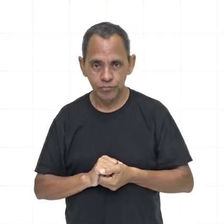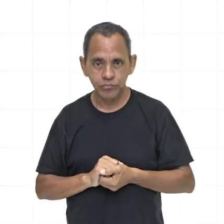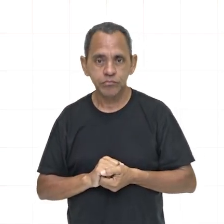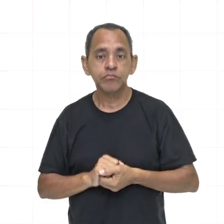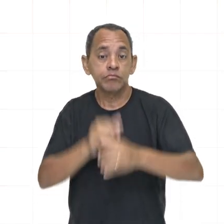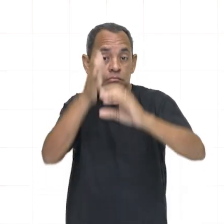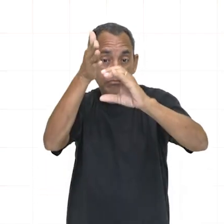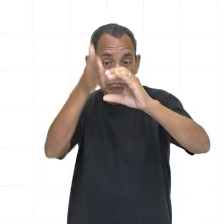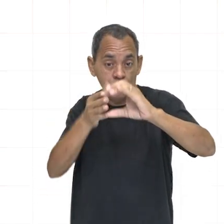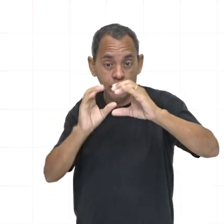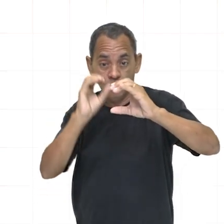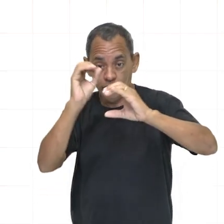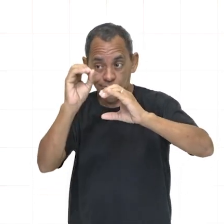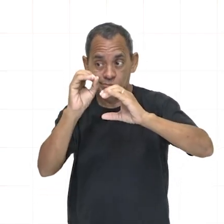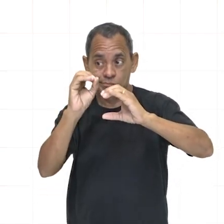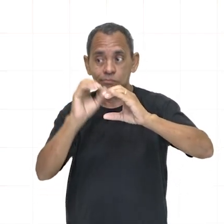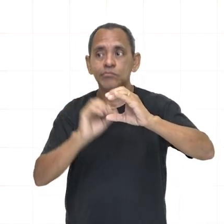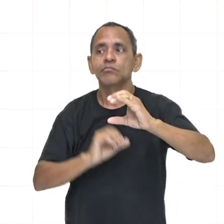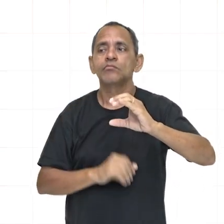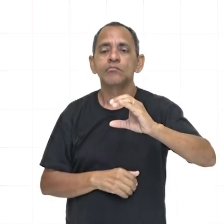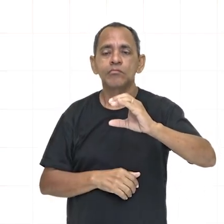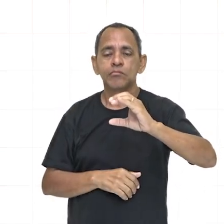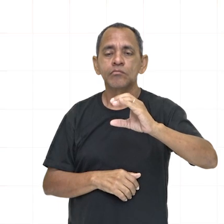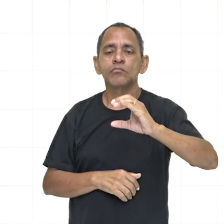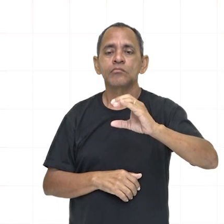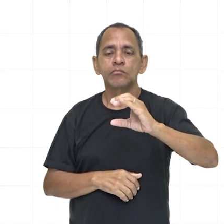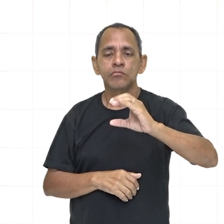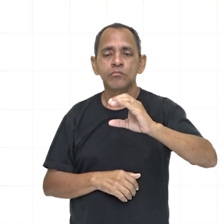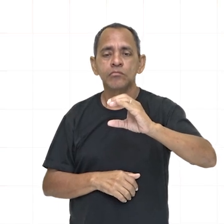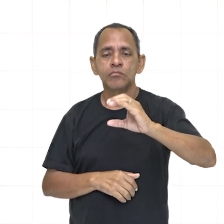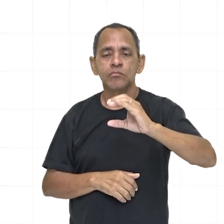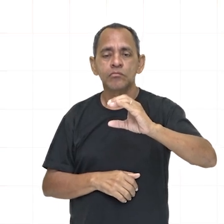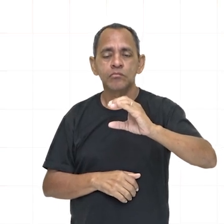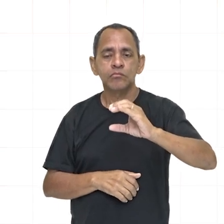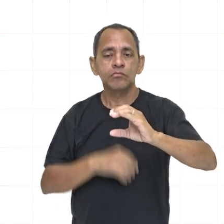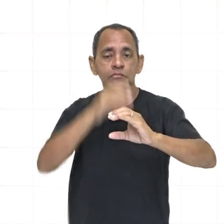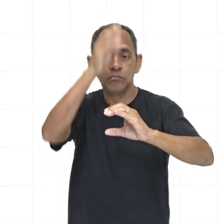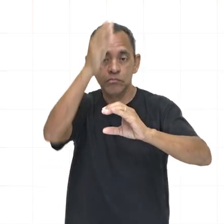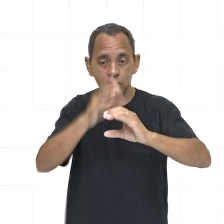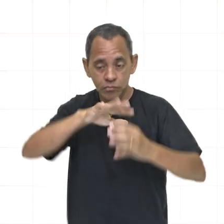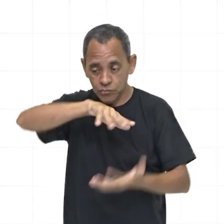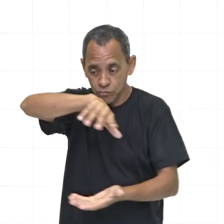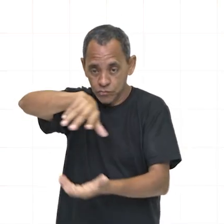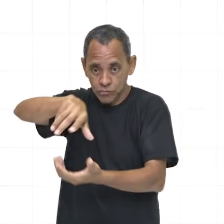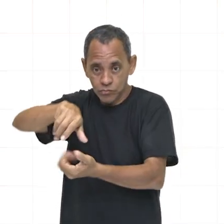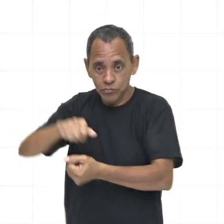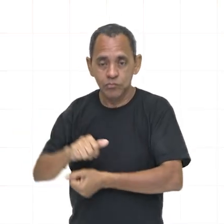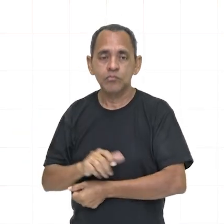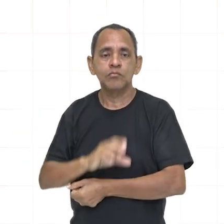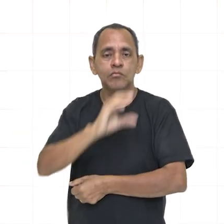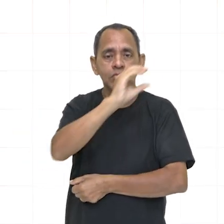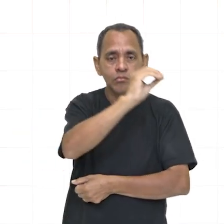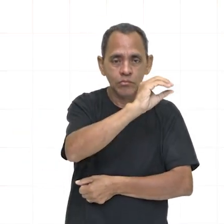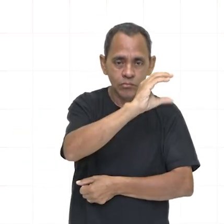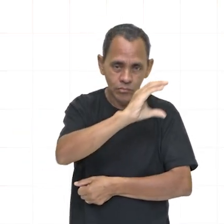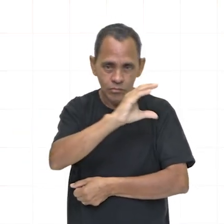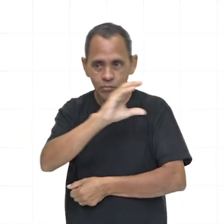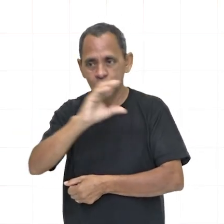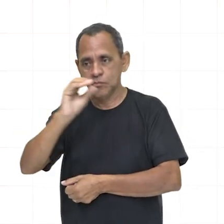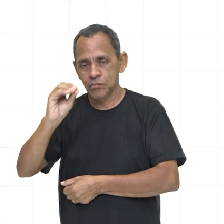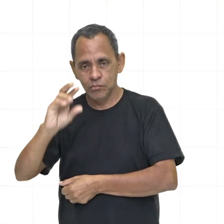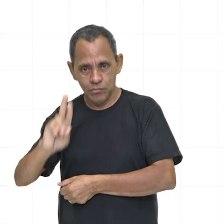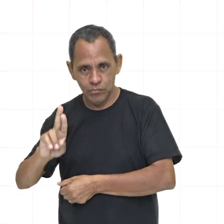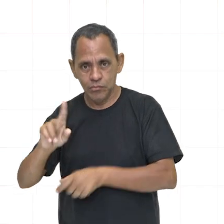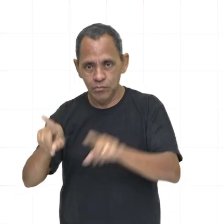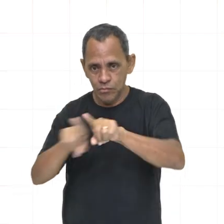zero, que cruza a Europa e divide o mundo entre os hemisférios ocidental e oriental, mas